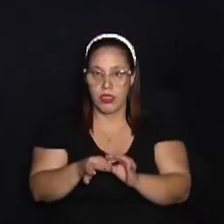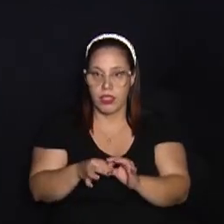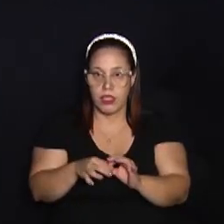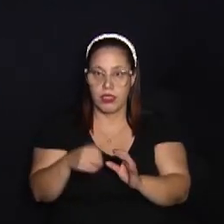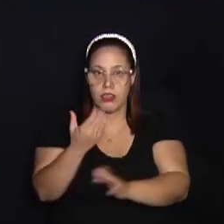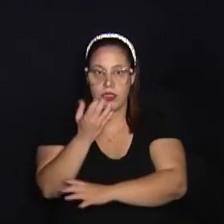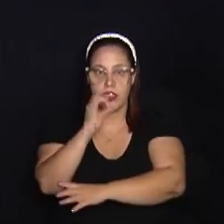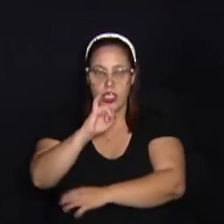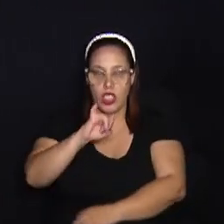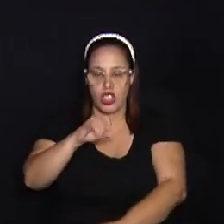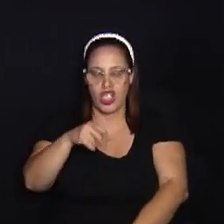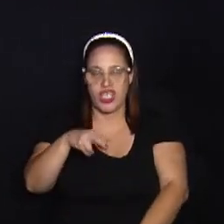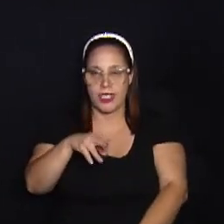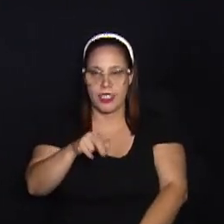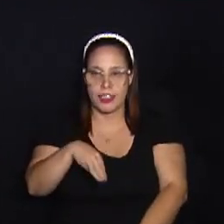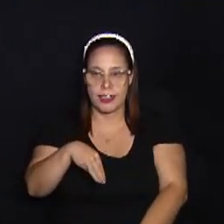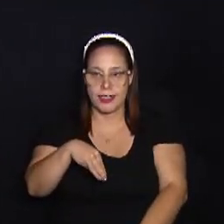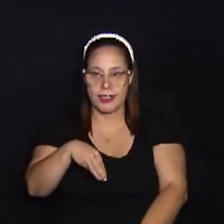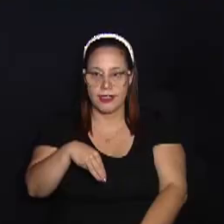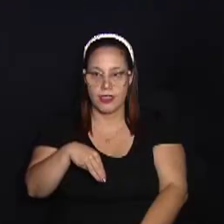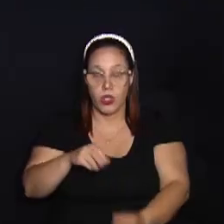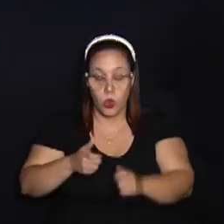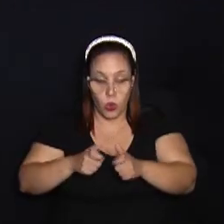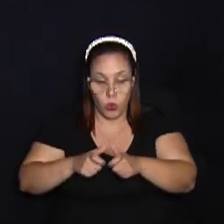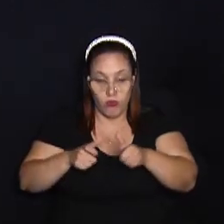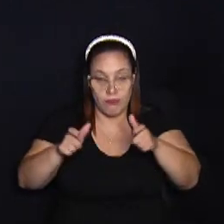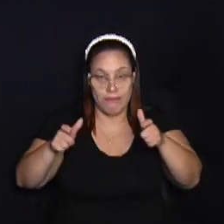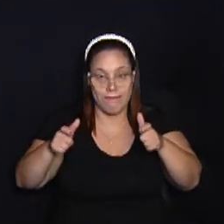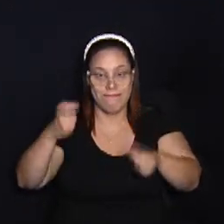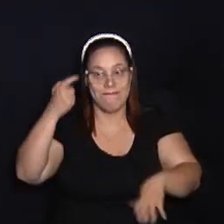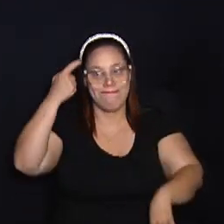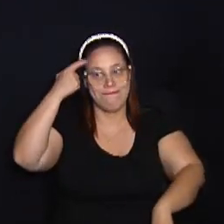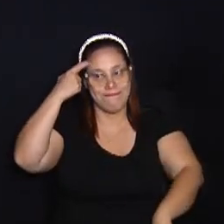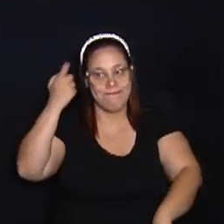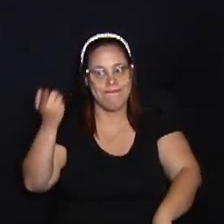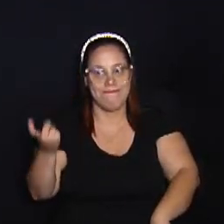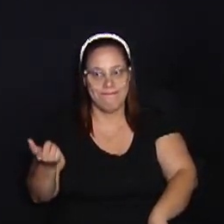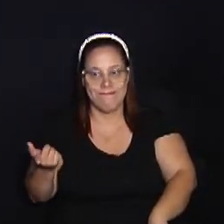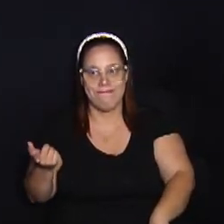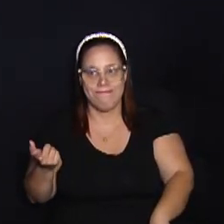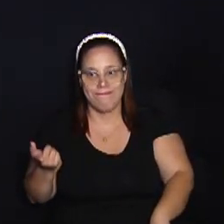conceito de jardinagem, mas tem uma questão muito mais ampla quando a gente pensa, né?